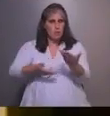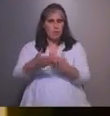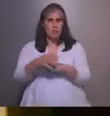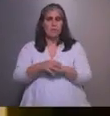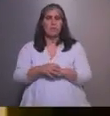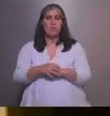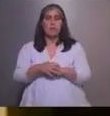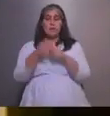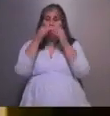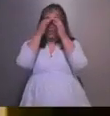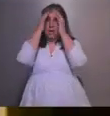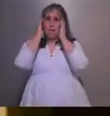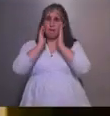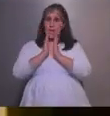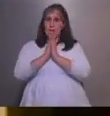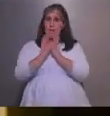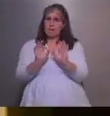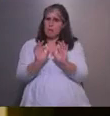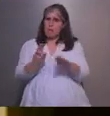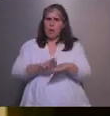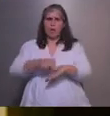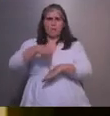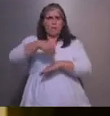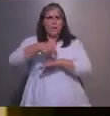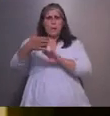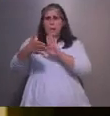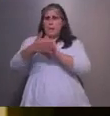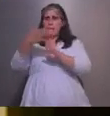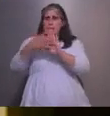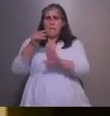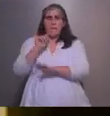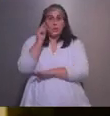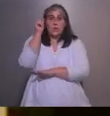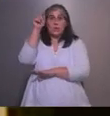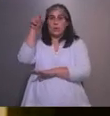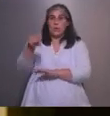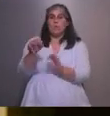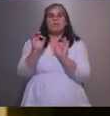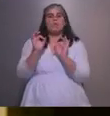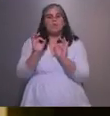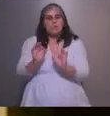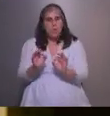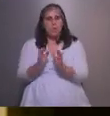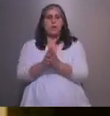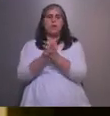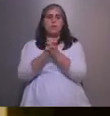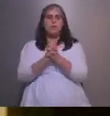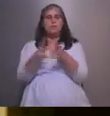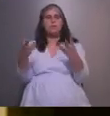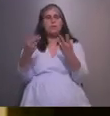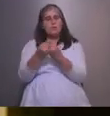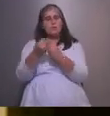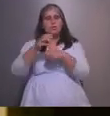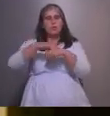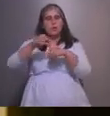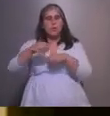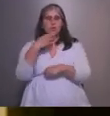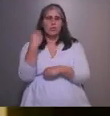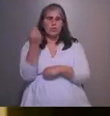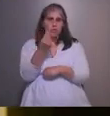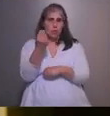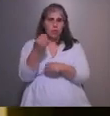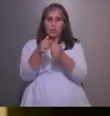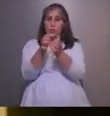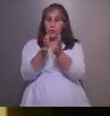Maria, que se levantou e partiu apressadamente, rezemos por todos os jovens e voluntários que participaram